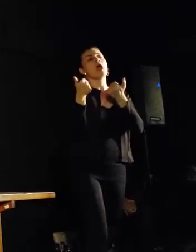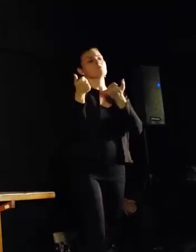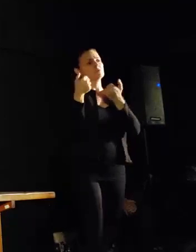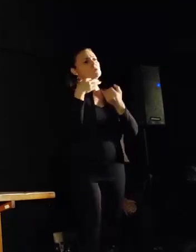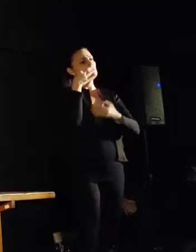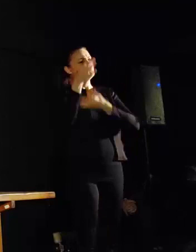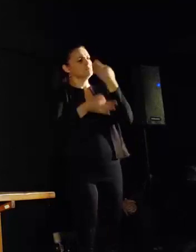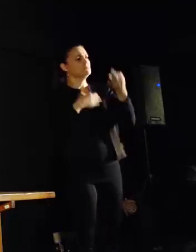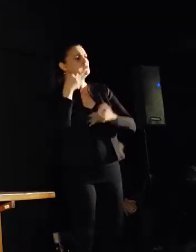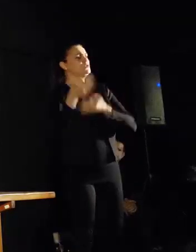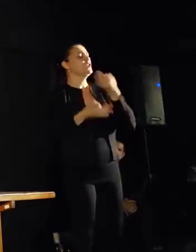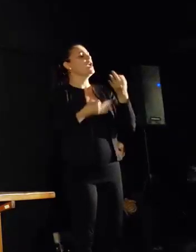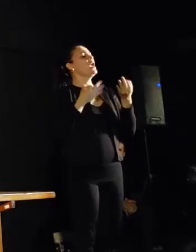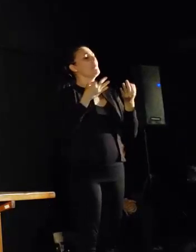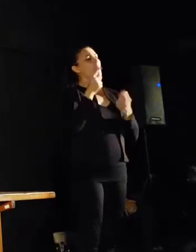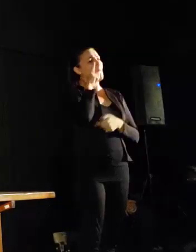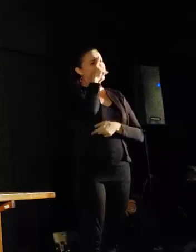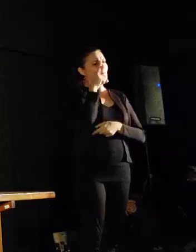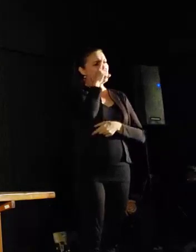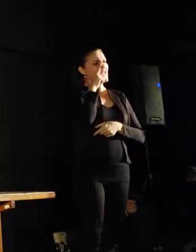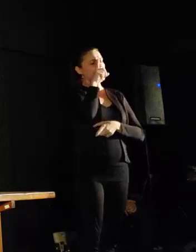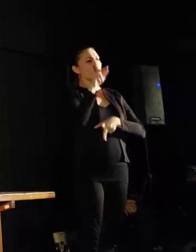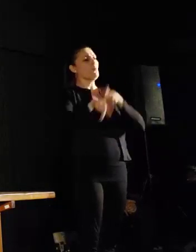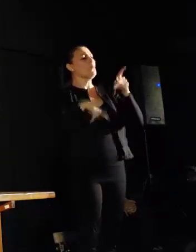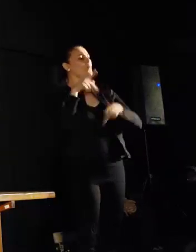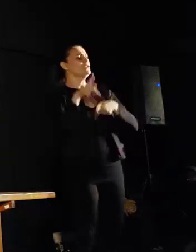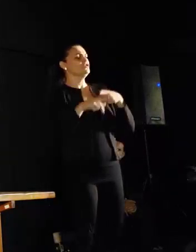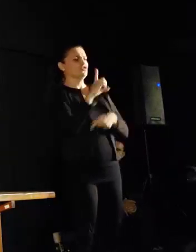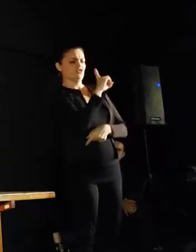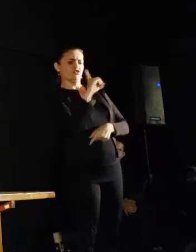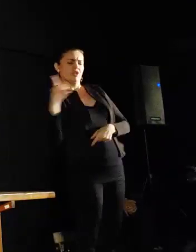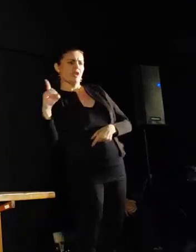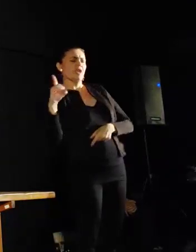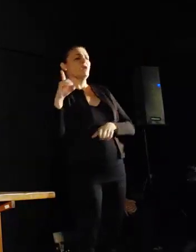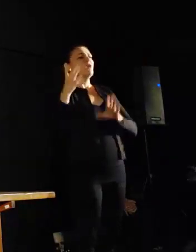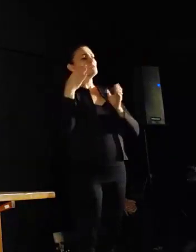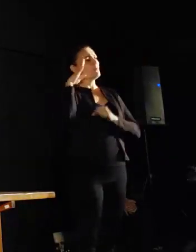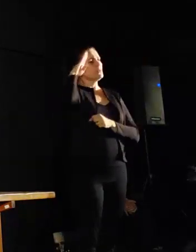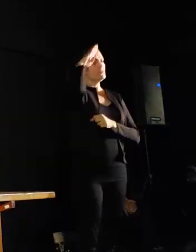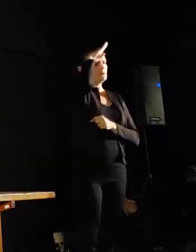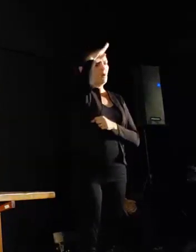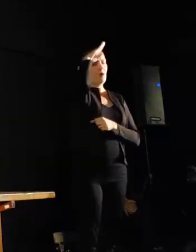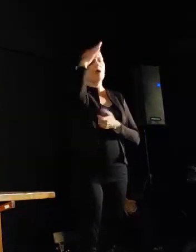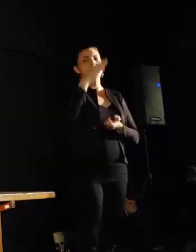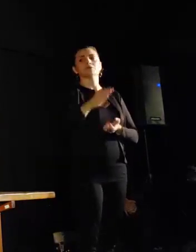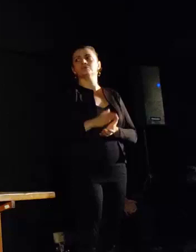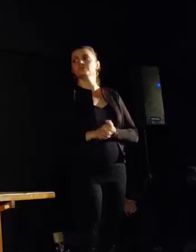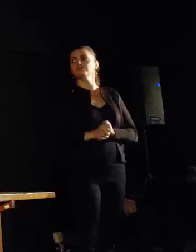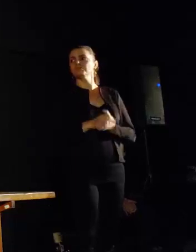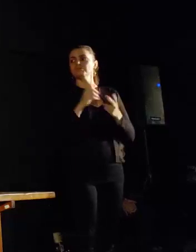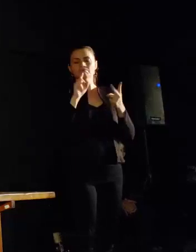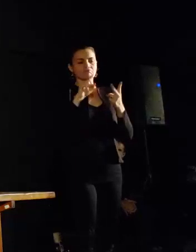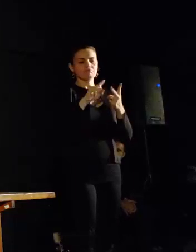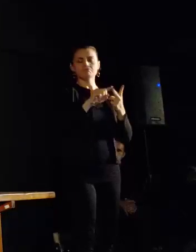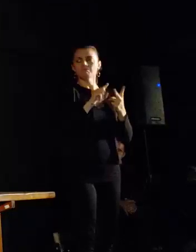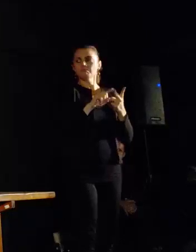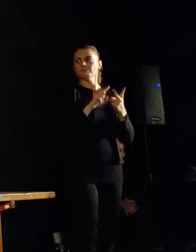direita expressados nas figuras do Bolsonaro, Le Pen, Trump e Steve Bannon.